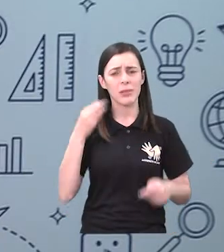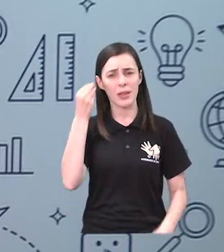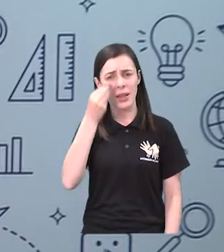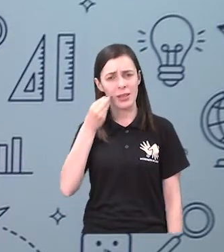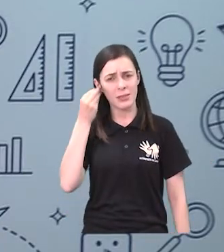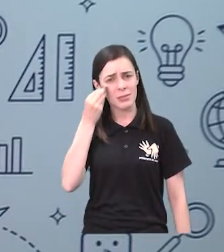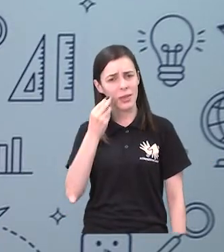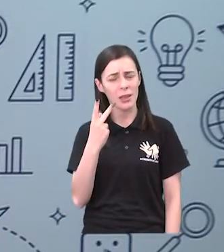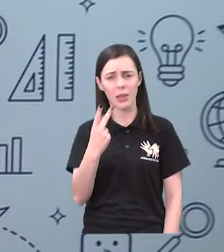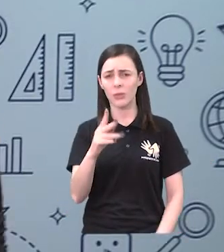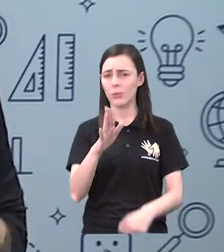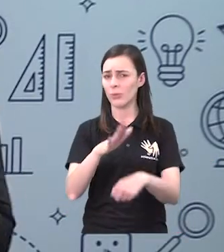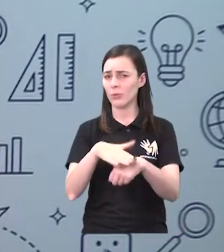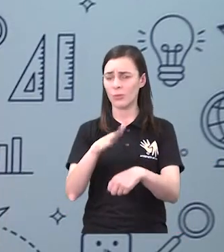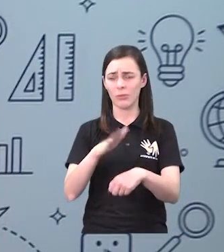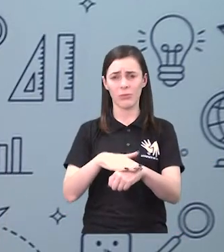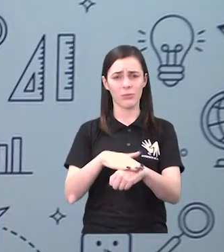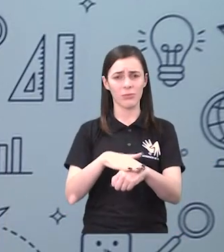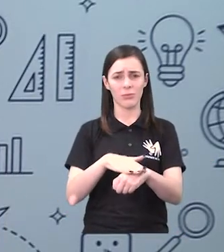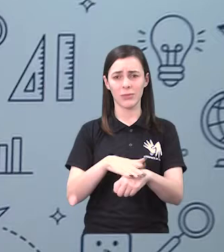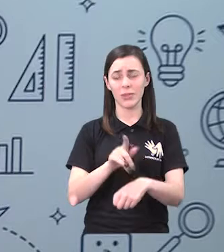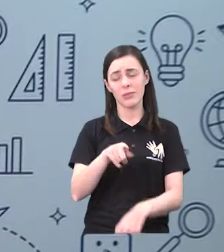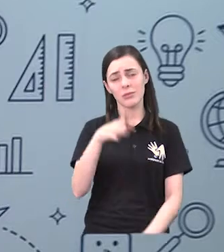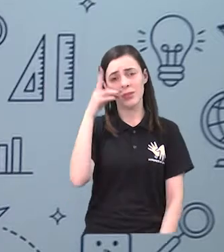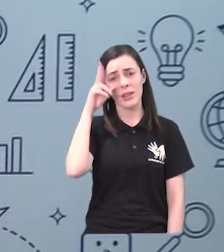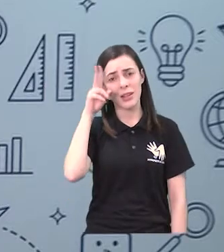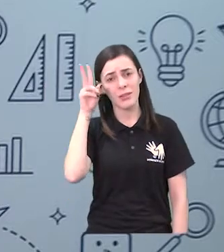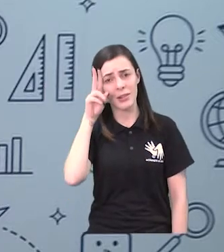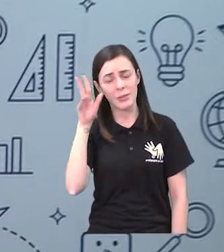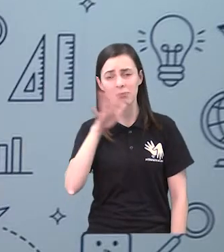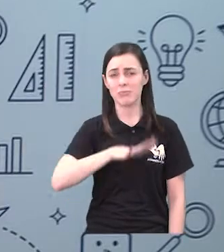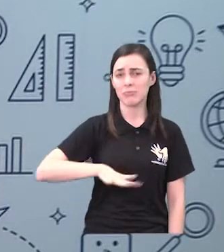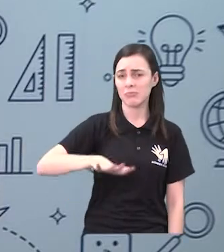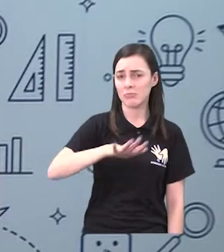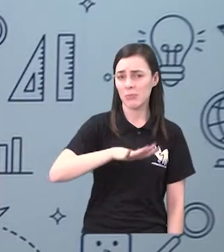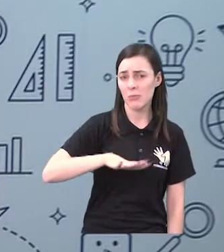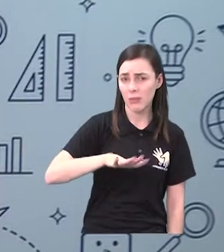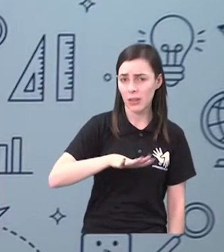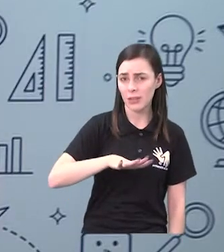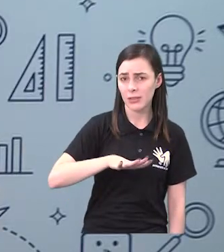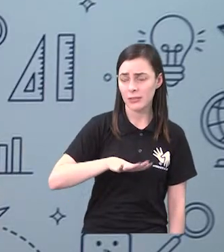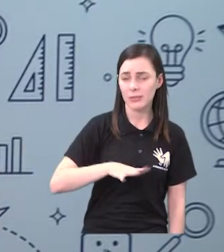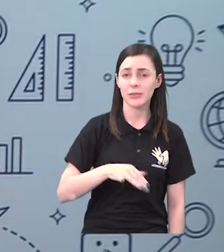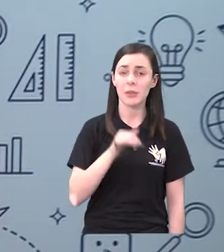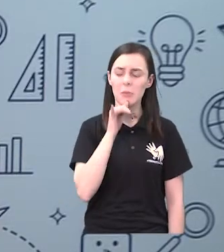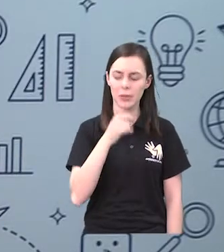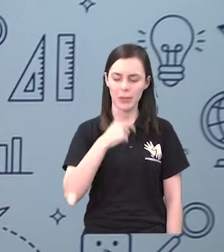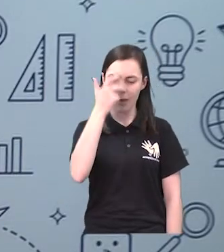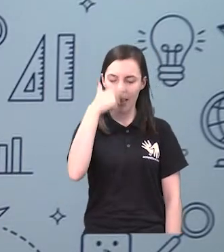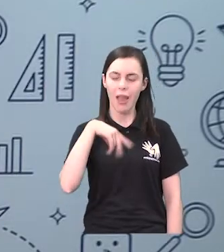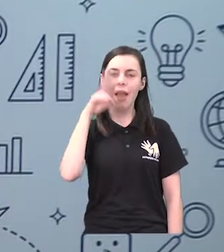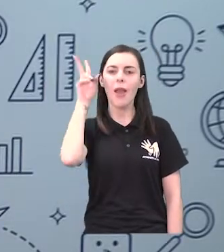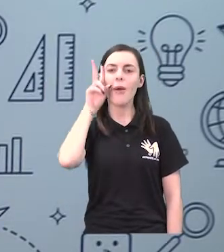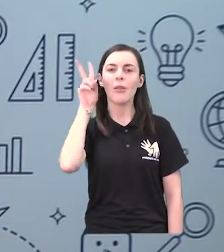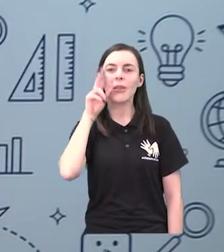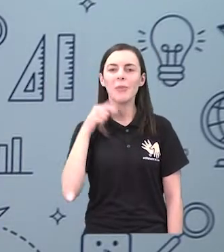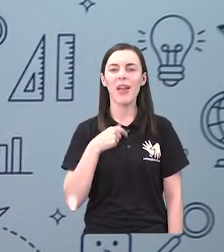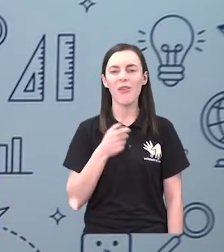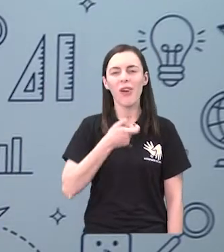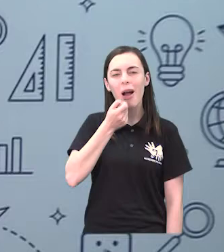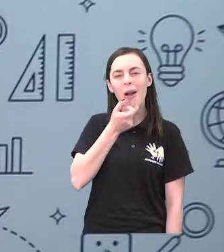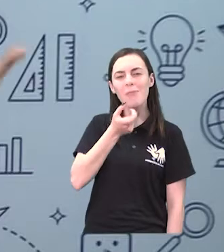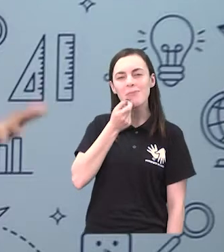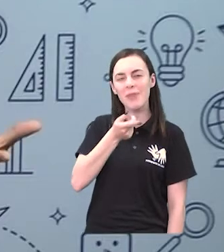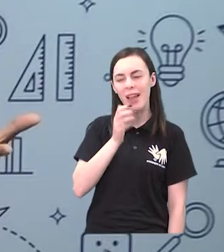experiência que você viveu é só sua então você vai se lembrar de alguma situação Eu por exemplo me lembro de